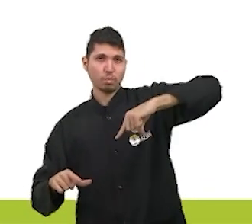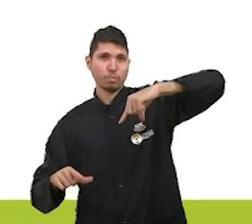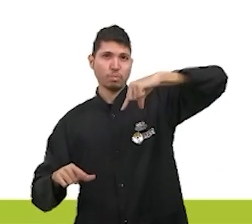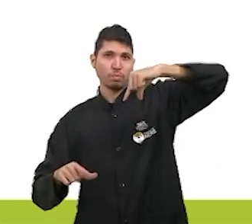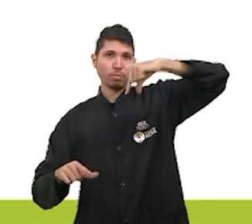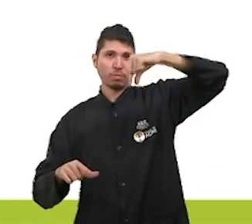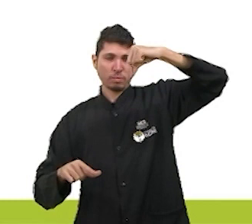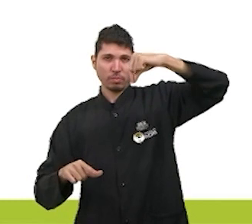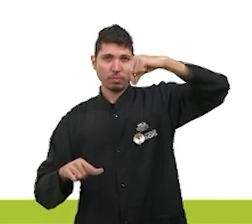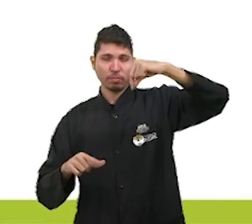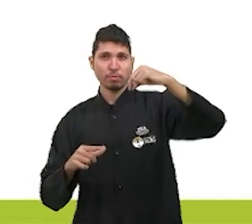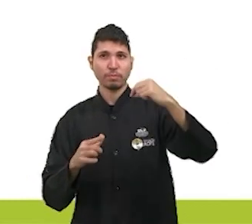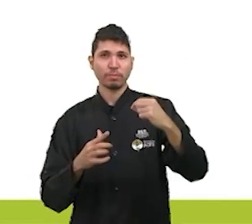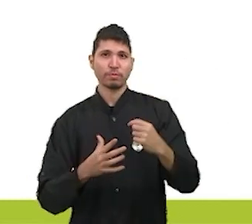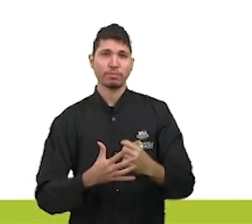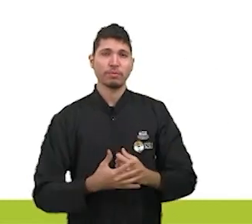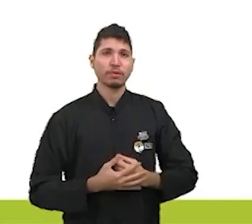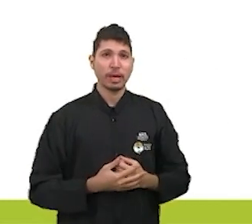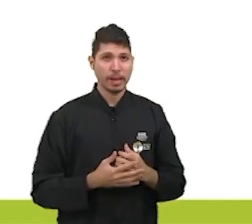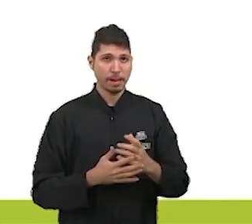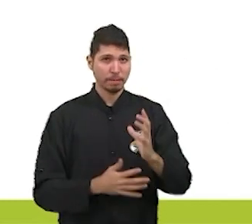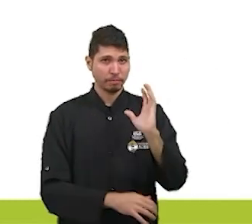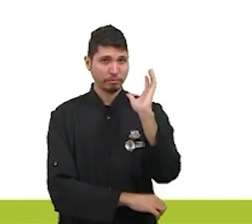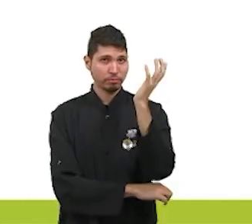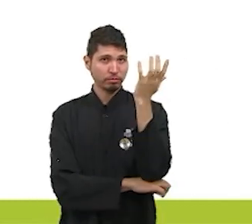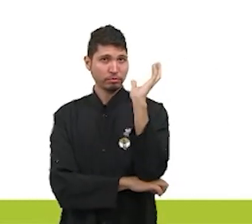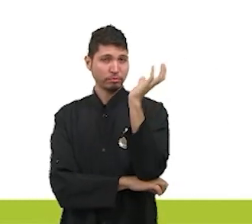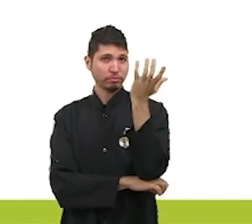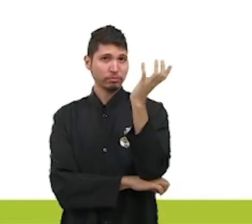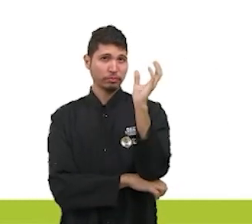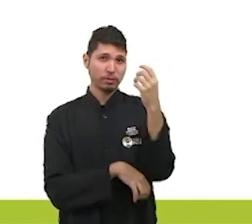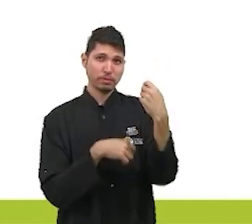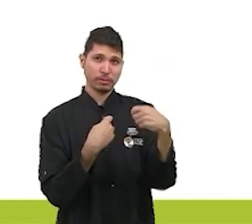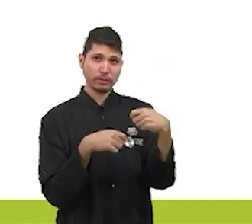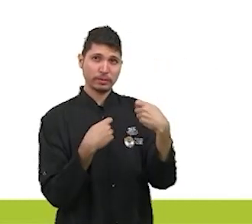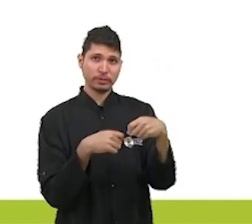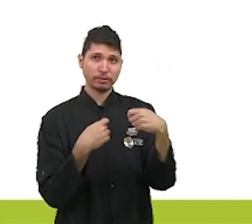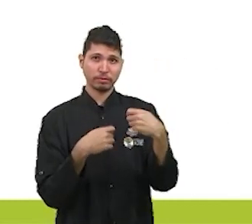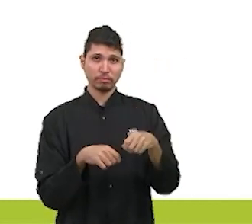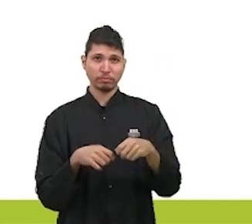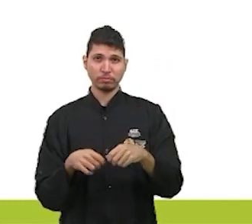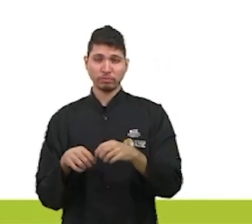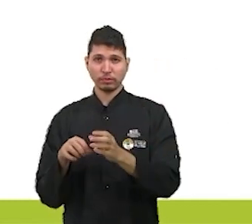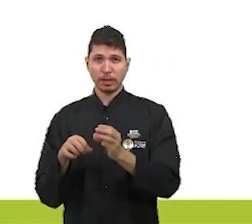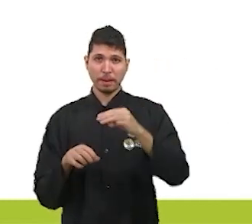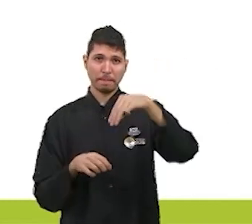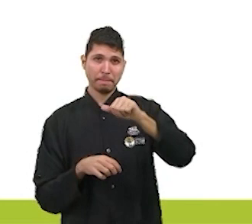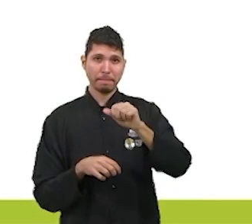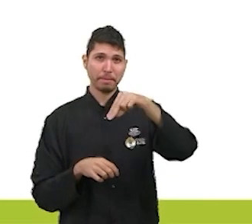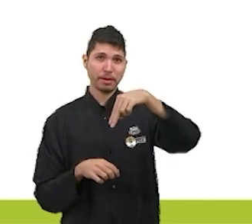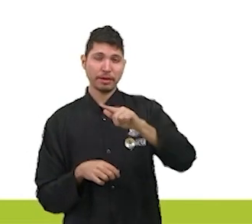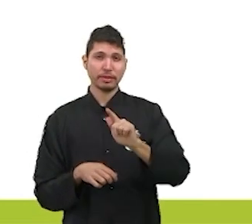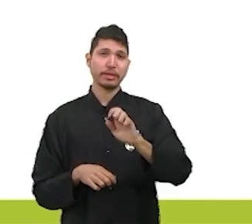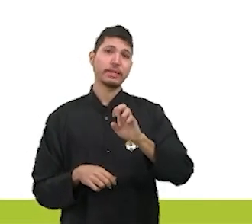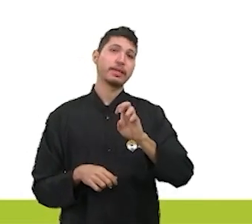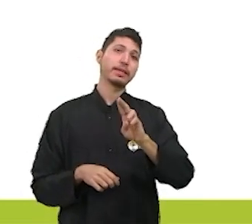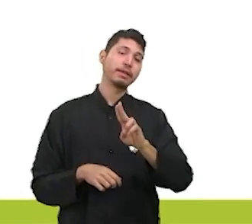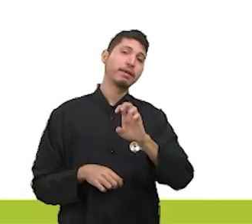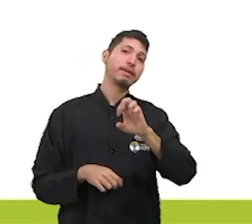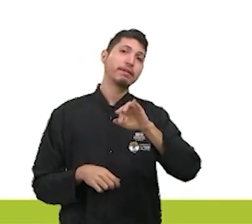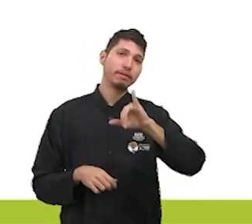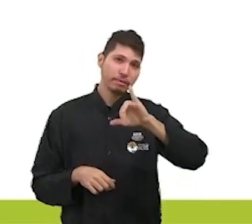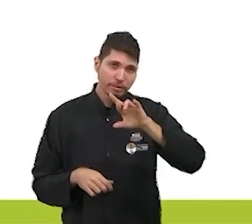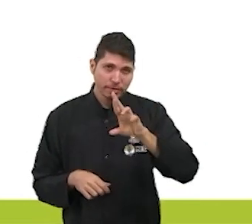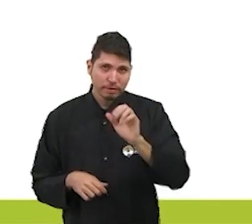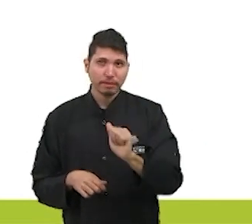as figuras 1 e 2, a árvore deve ser feita colocando-se mangueiras de iluminação, consideradas segmentos de reta, de